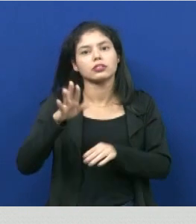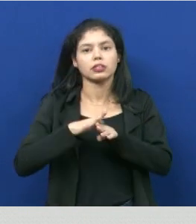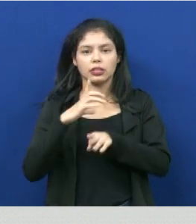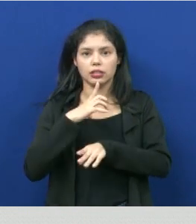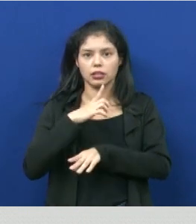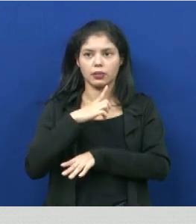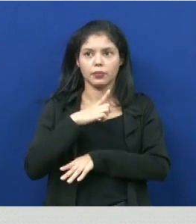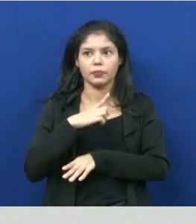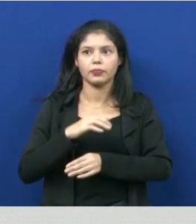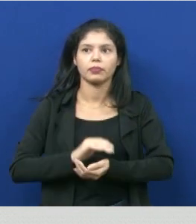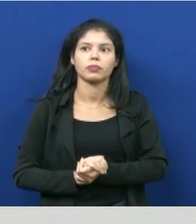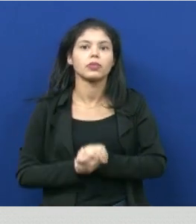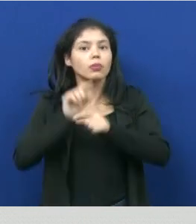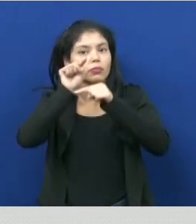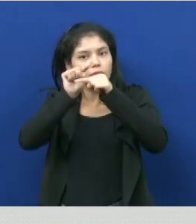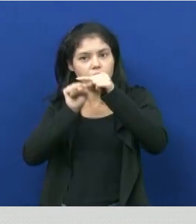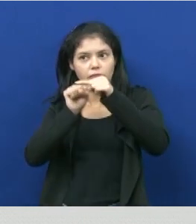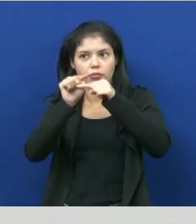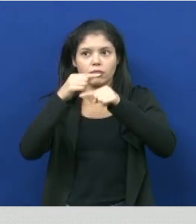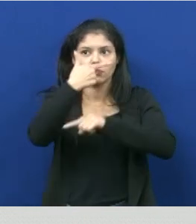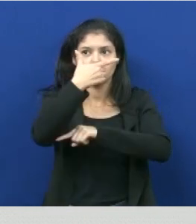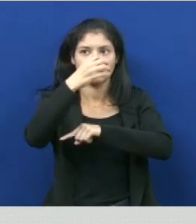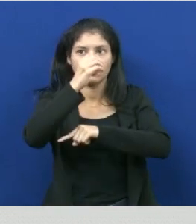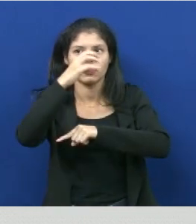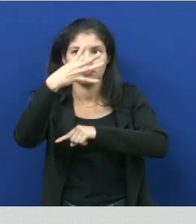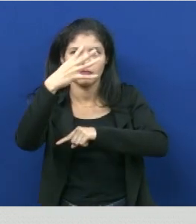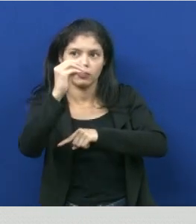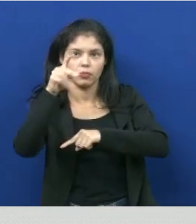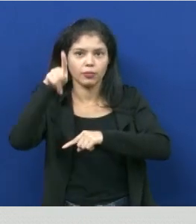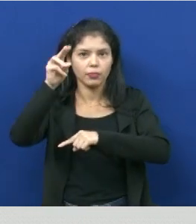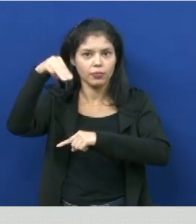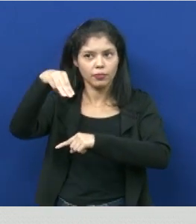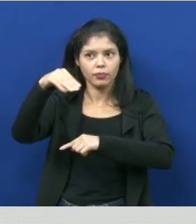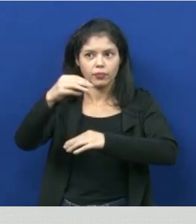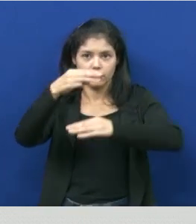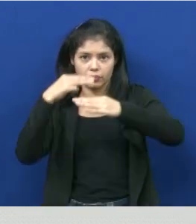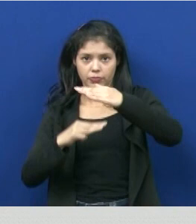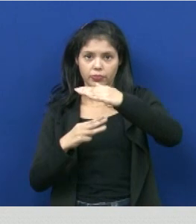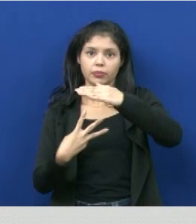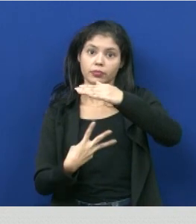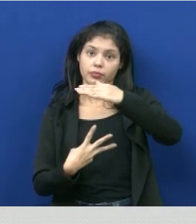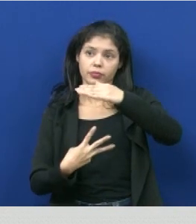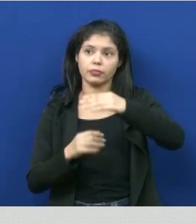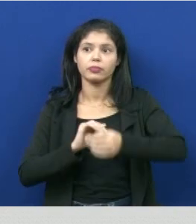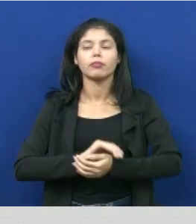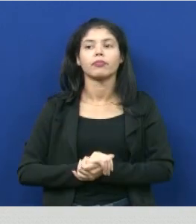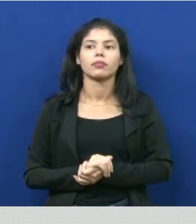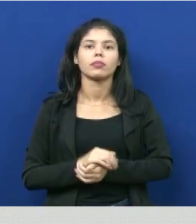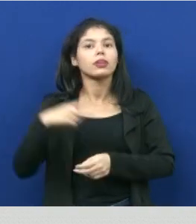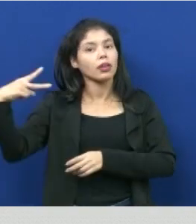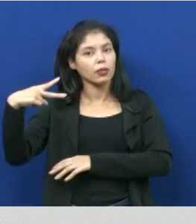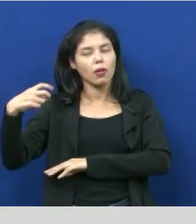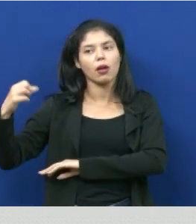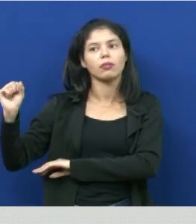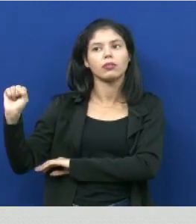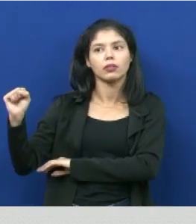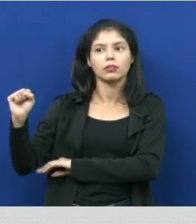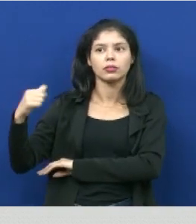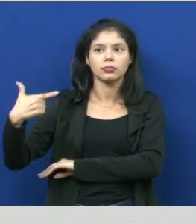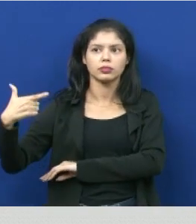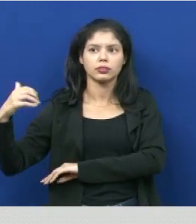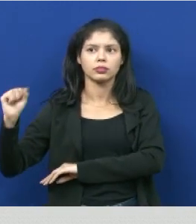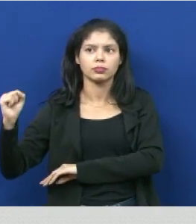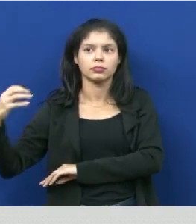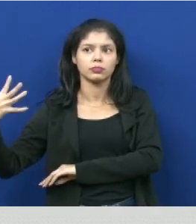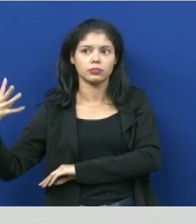divisão. Então, nós vamos dividir 240 quilômetros por 3 horas. e que equivale a